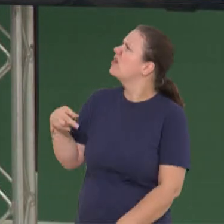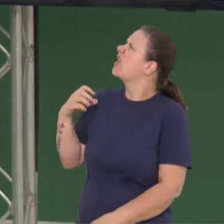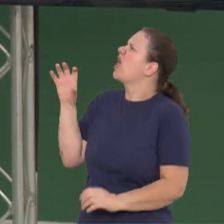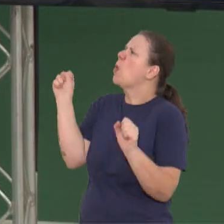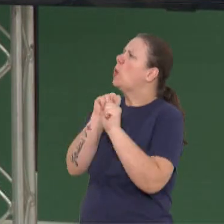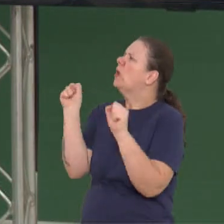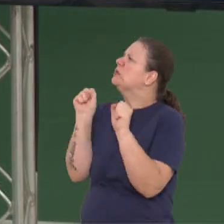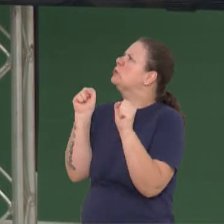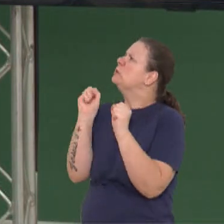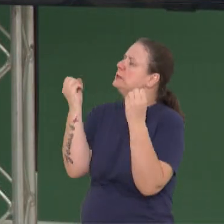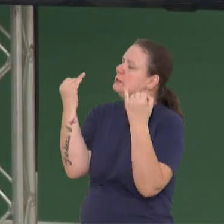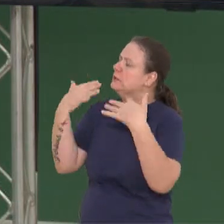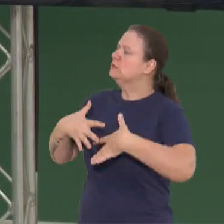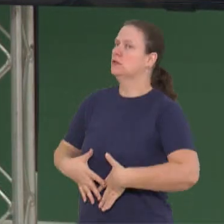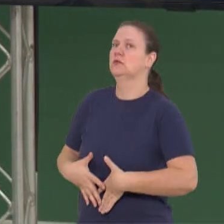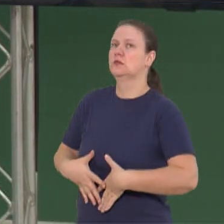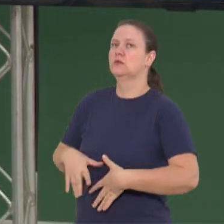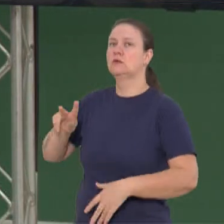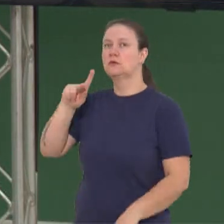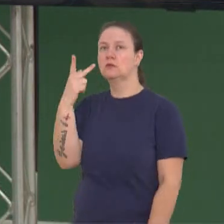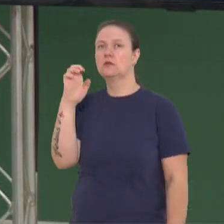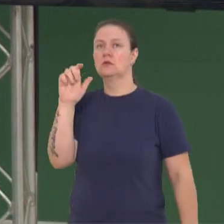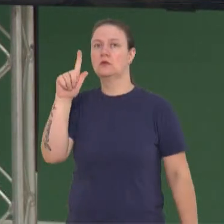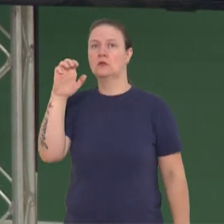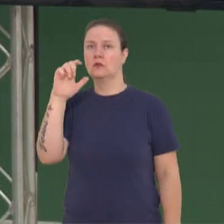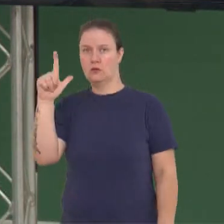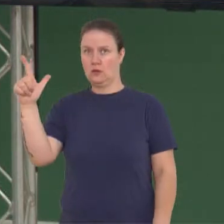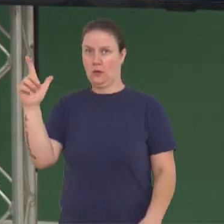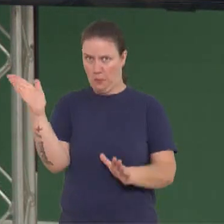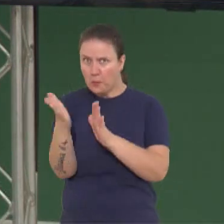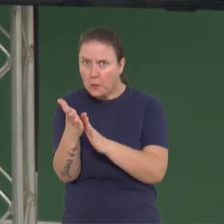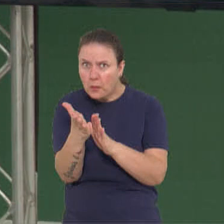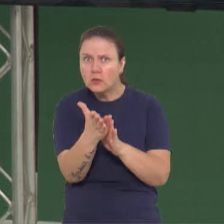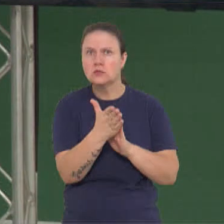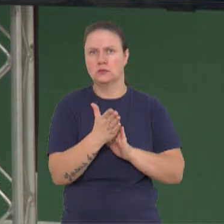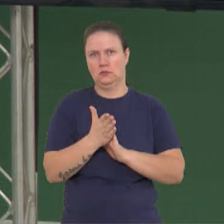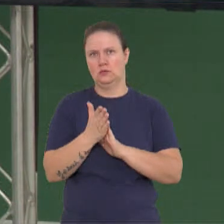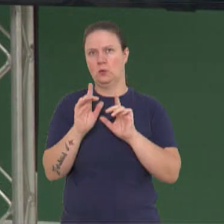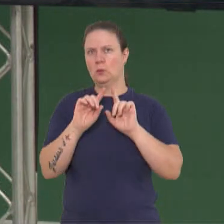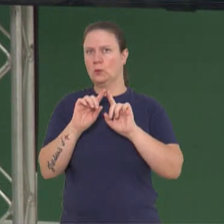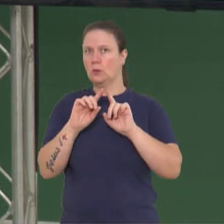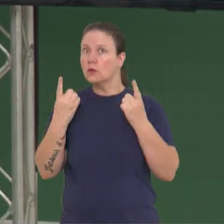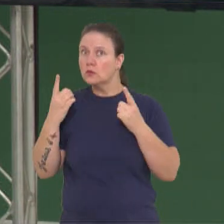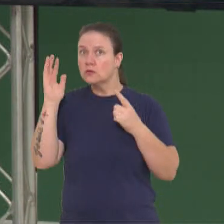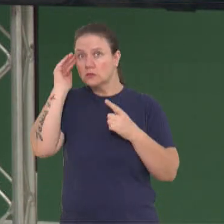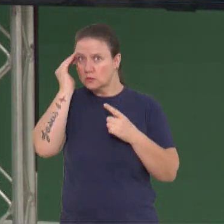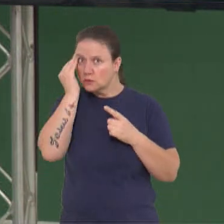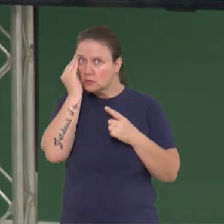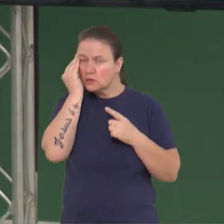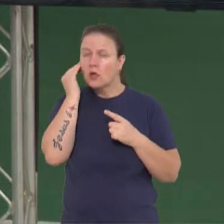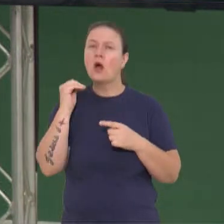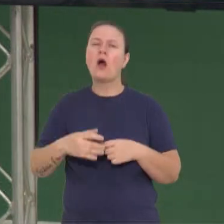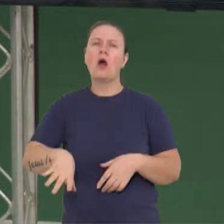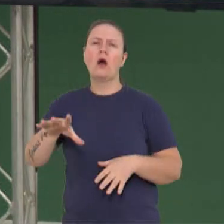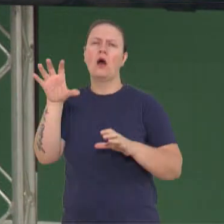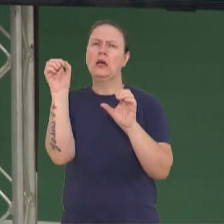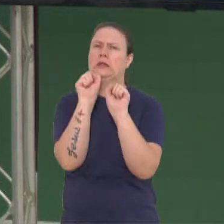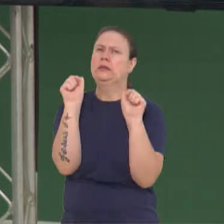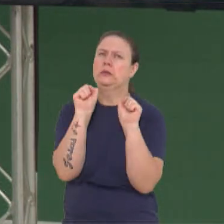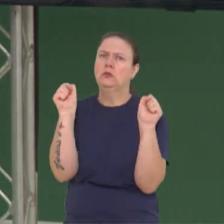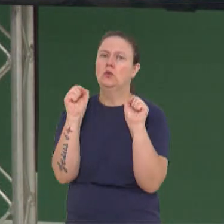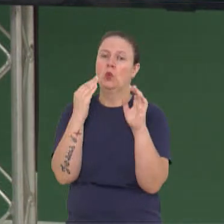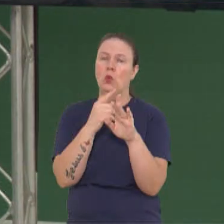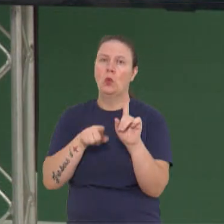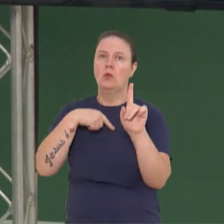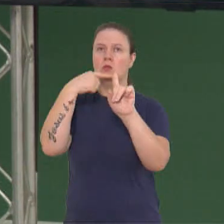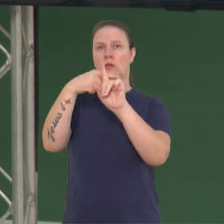a explicação de Hegel sobre o pensamento de Heráclito. Parabéns. Então entenda que você adorou muito mais a filosofia do Hegel